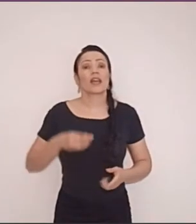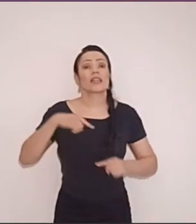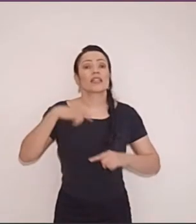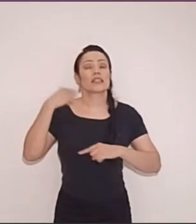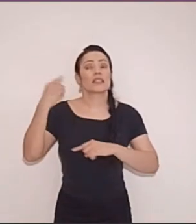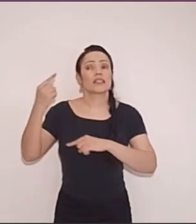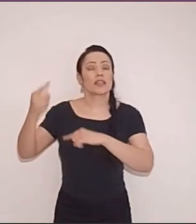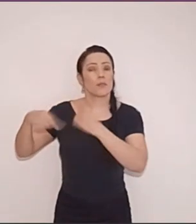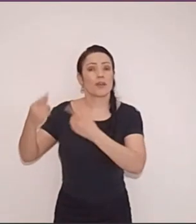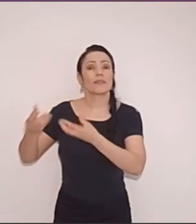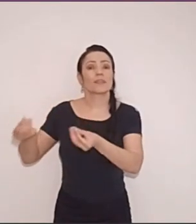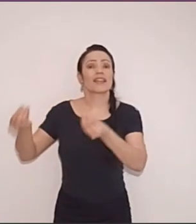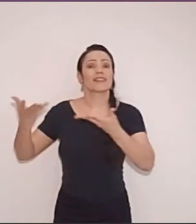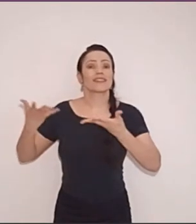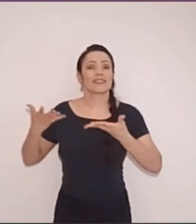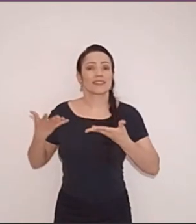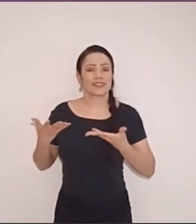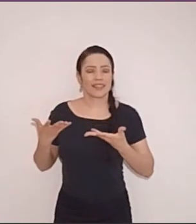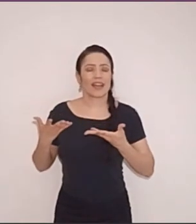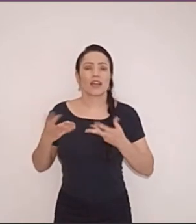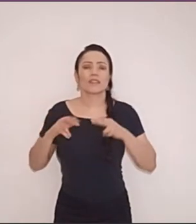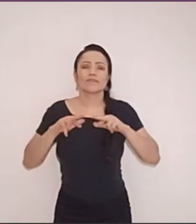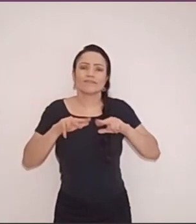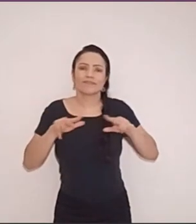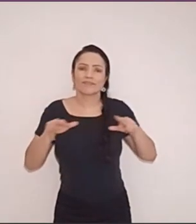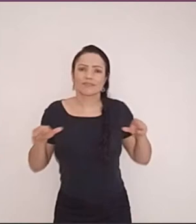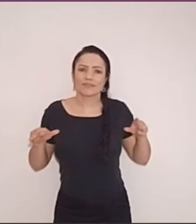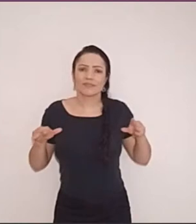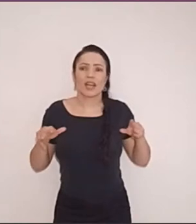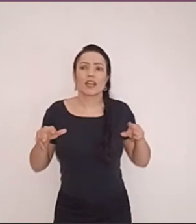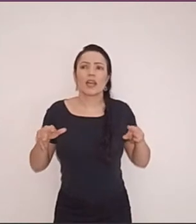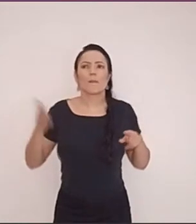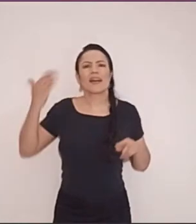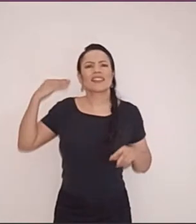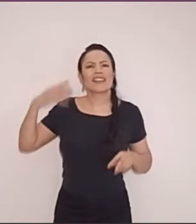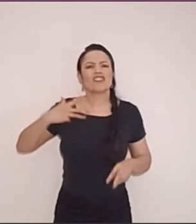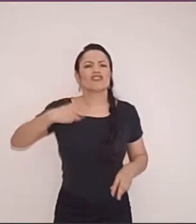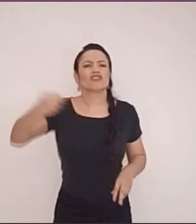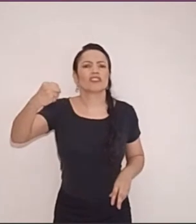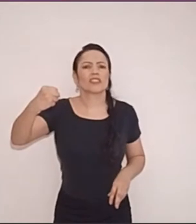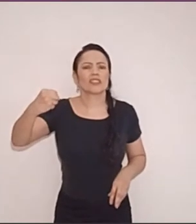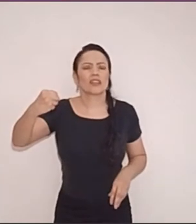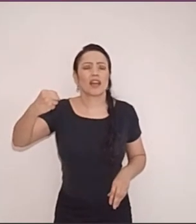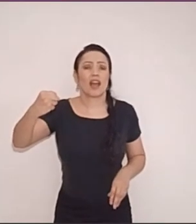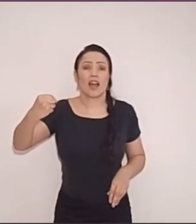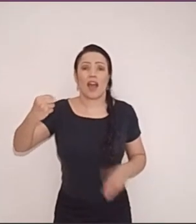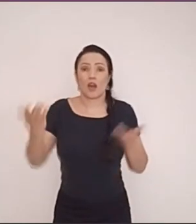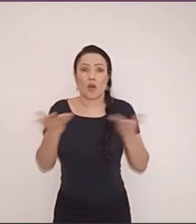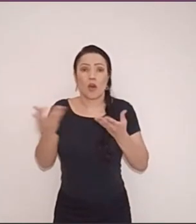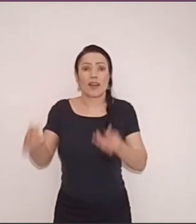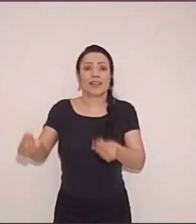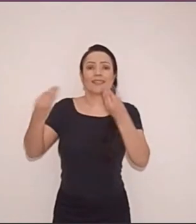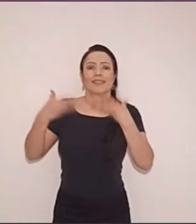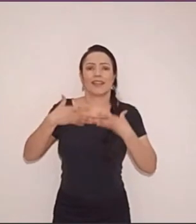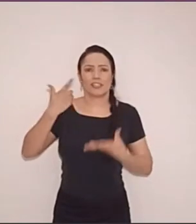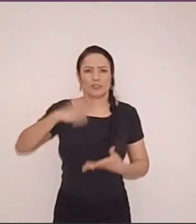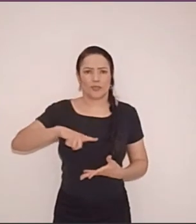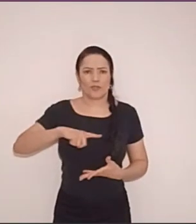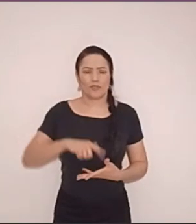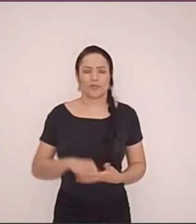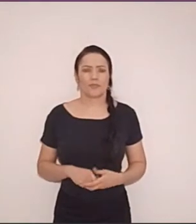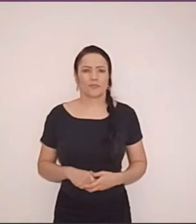nós e os elementos que eles traíram se eles quiserem